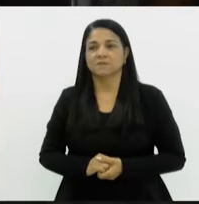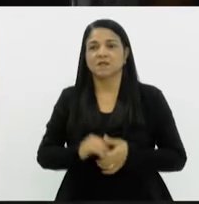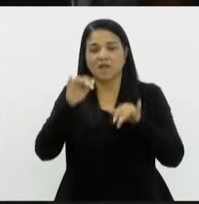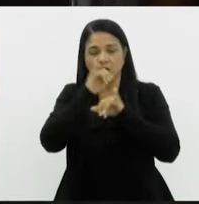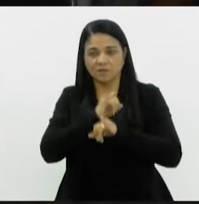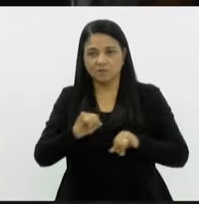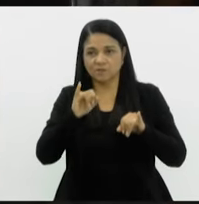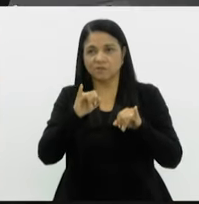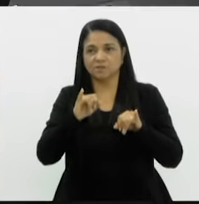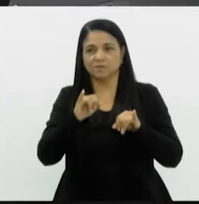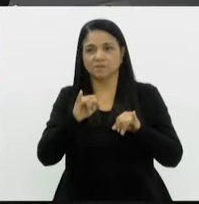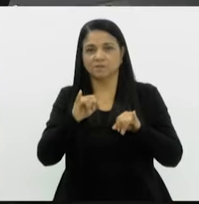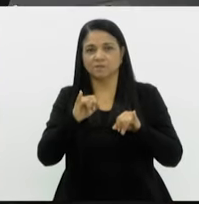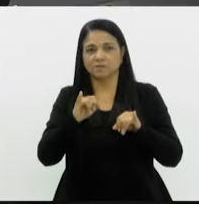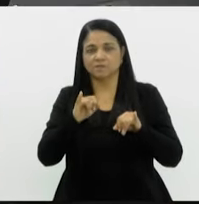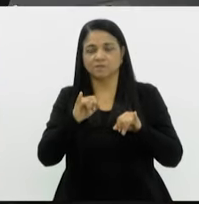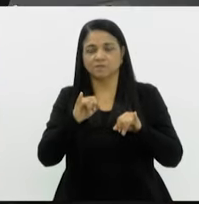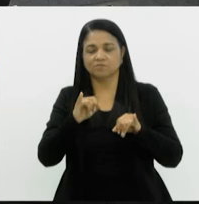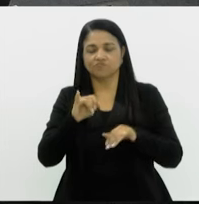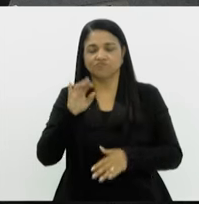Anuncio. Tia Ju,